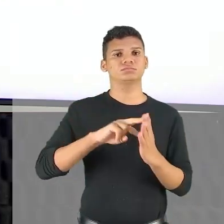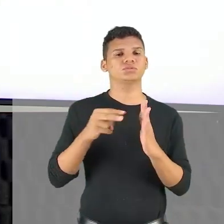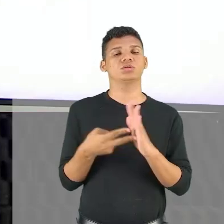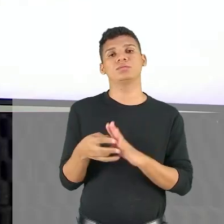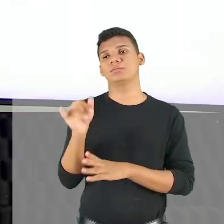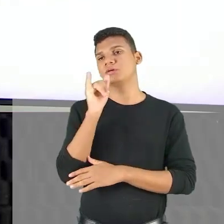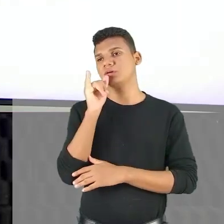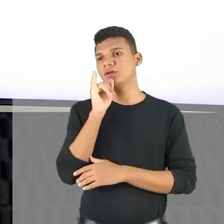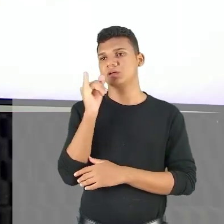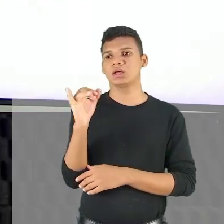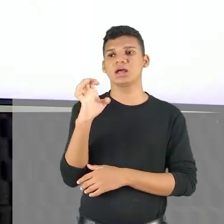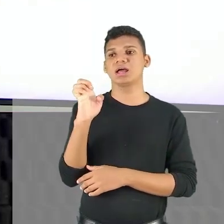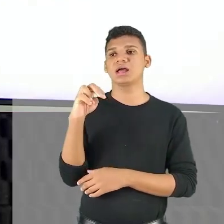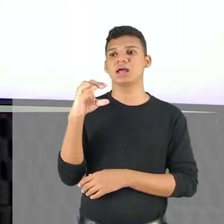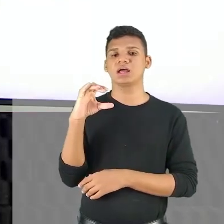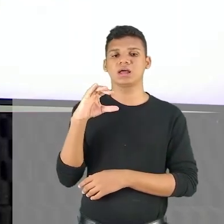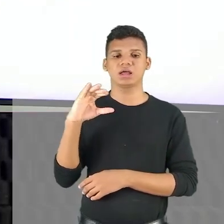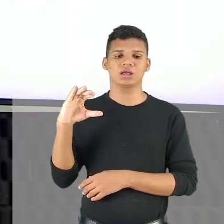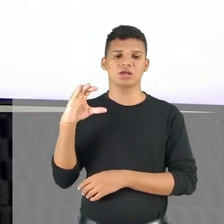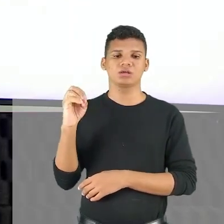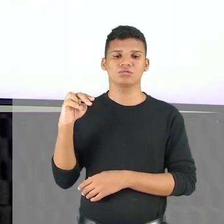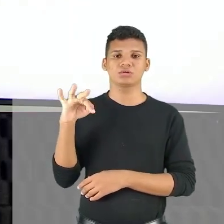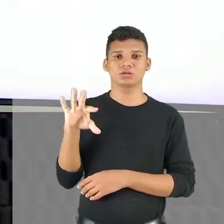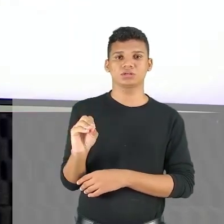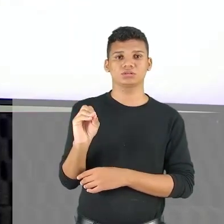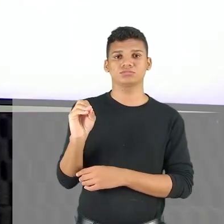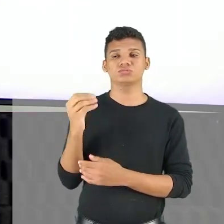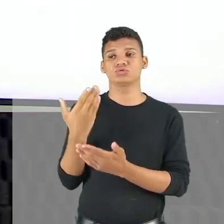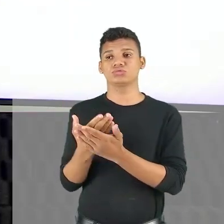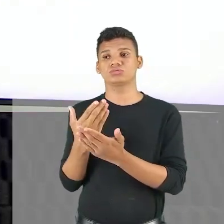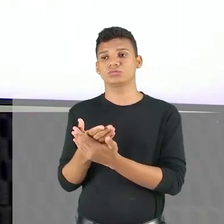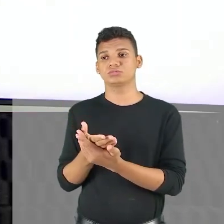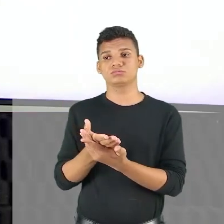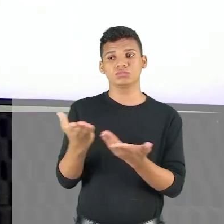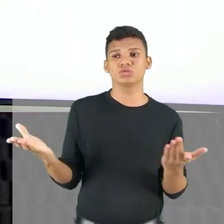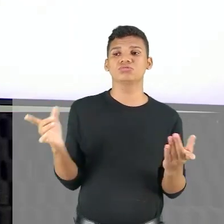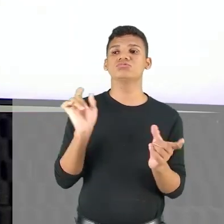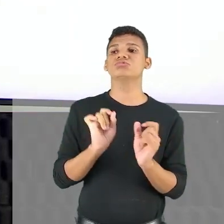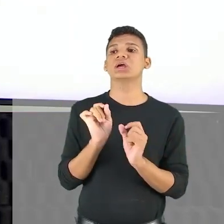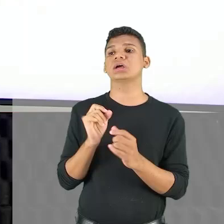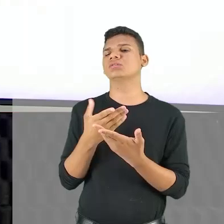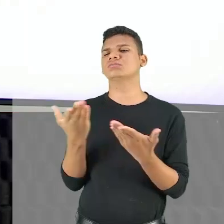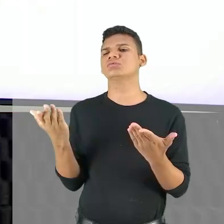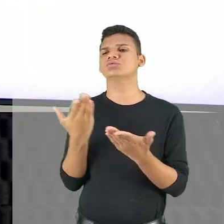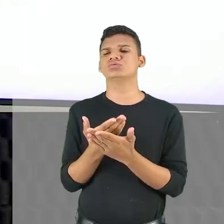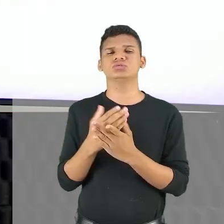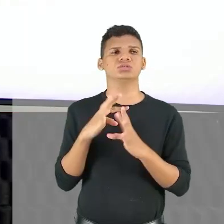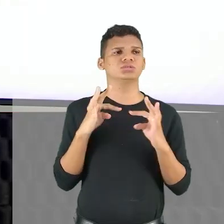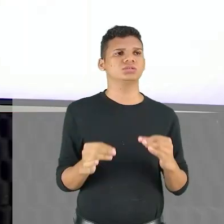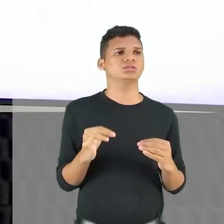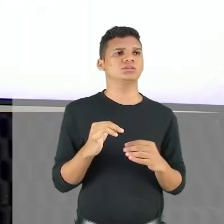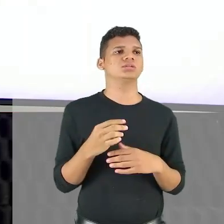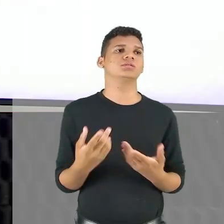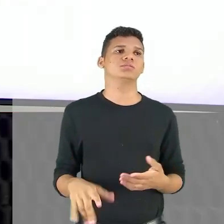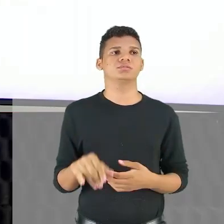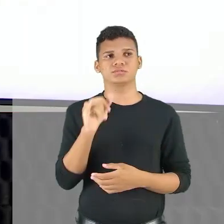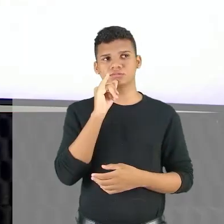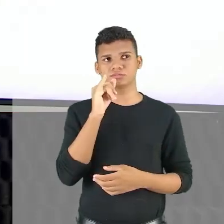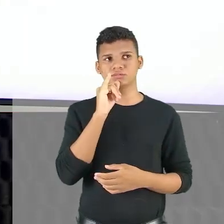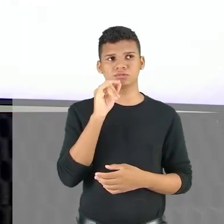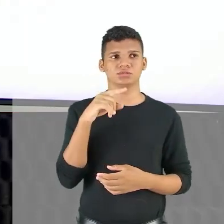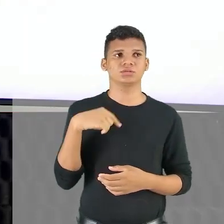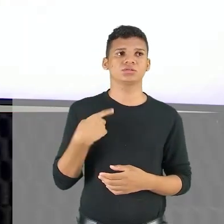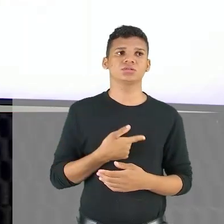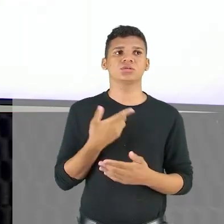exemplo, enquanto los estudios de todos, no que se refere aos estudos de todos. Estamos estudando os aspectos